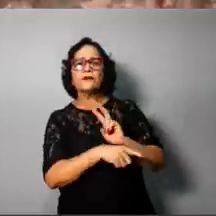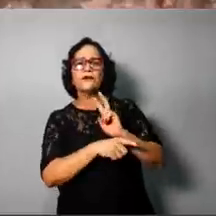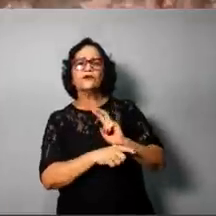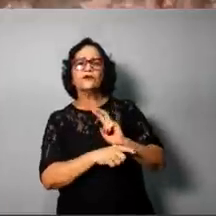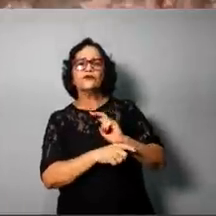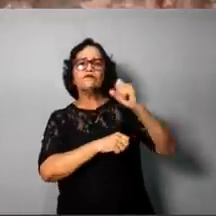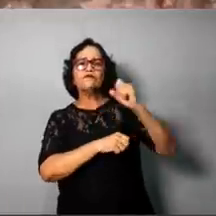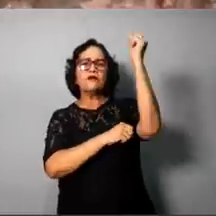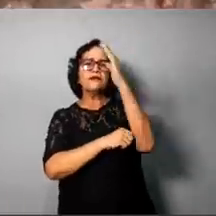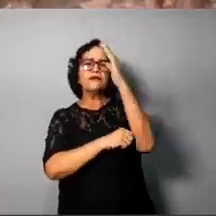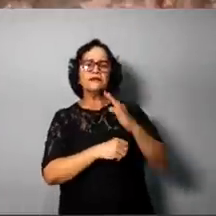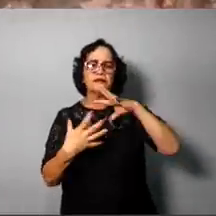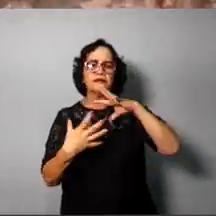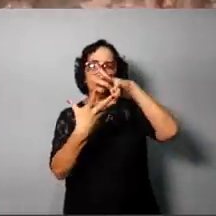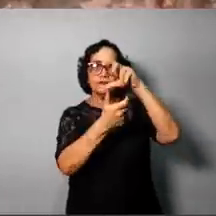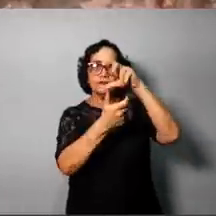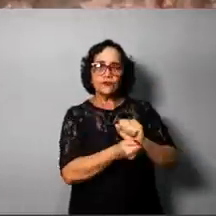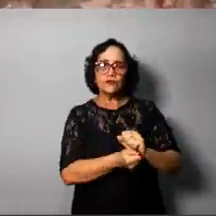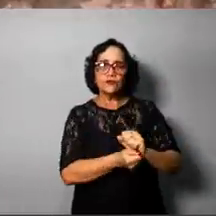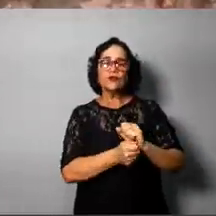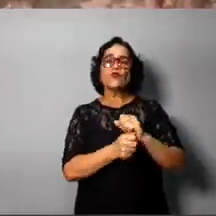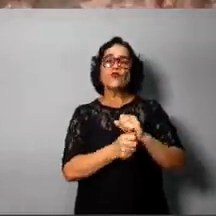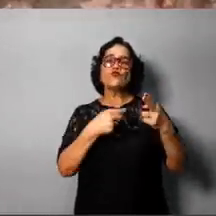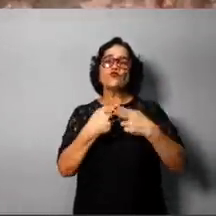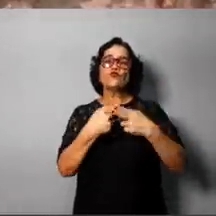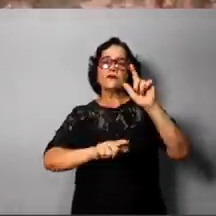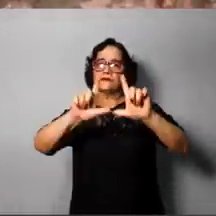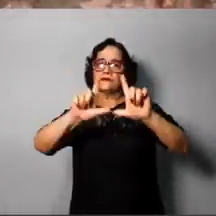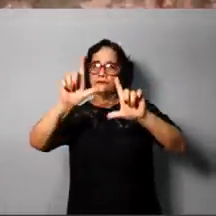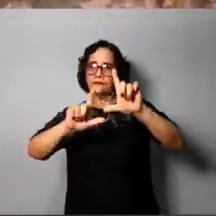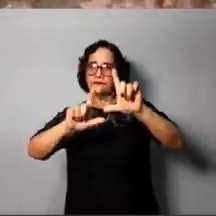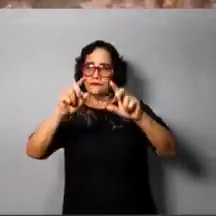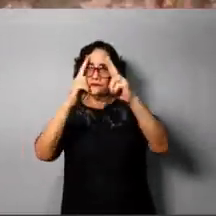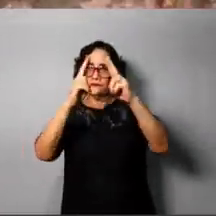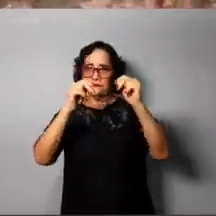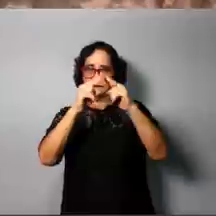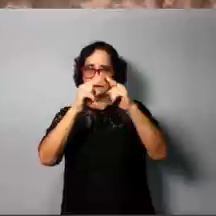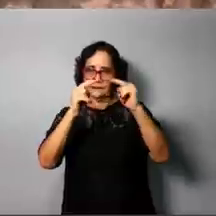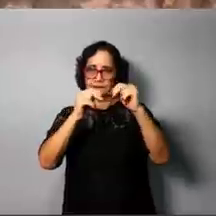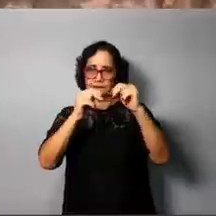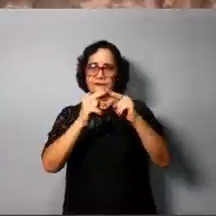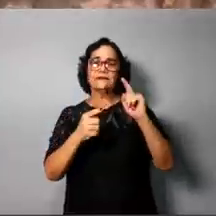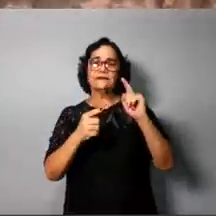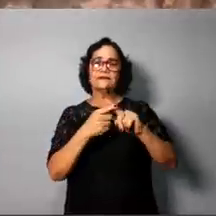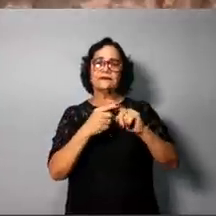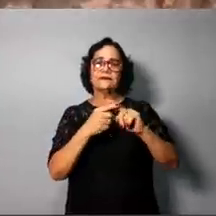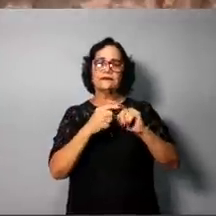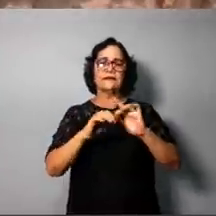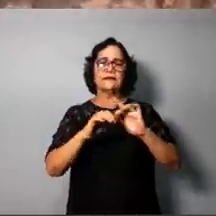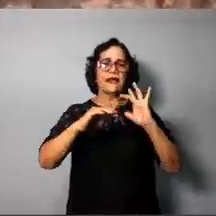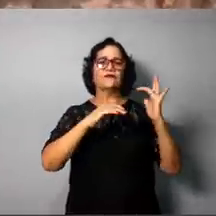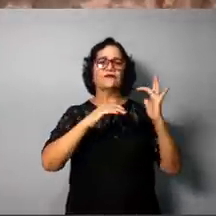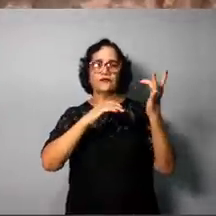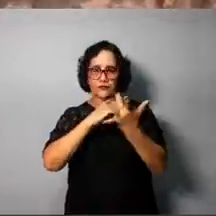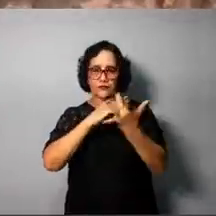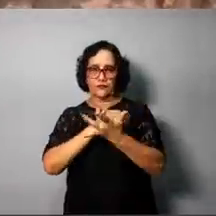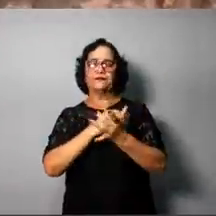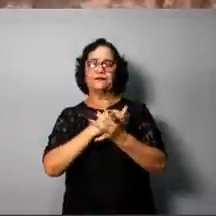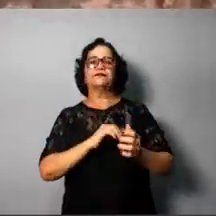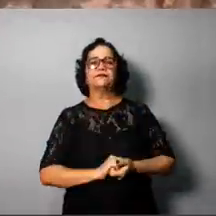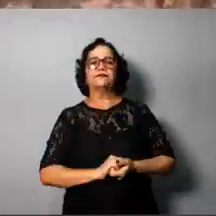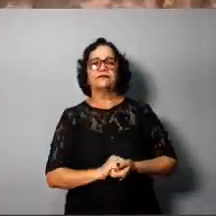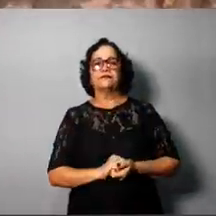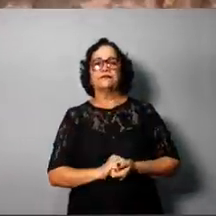e do mundo, através da Rede Nazaré de televisão e pelas nossas plataformas digitais